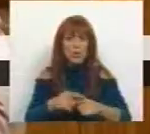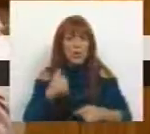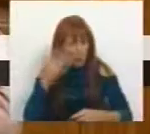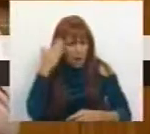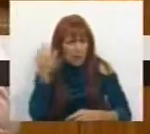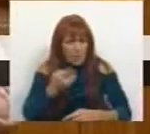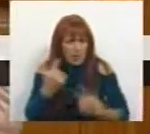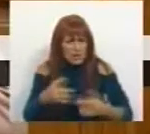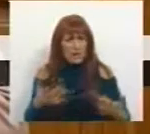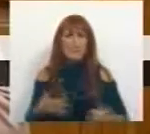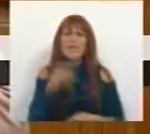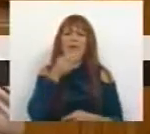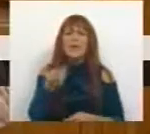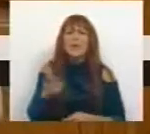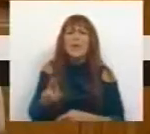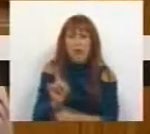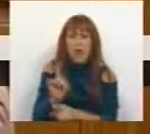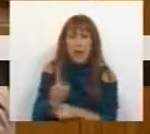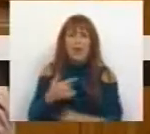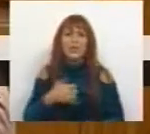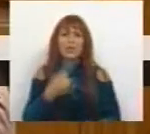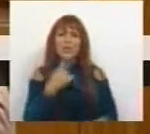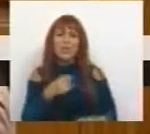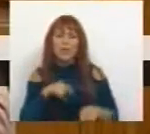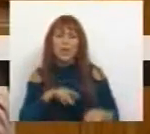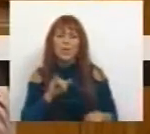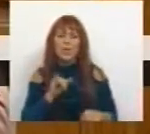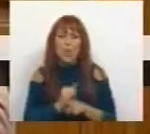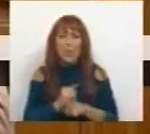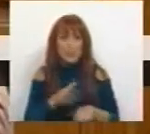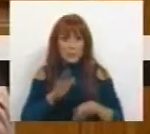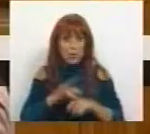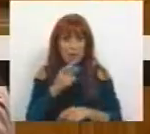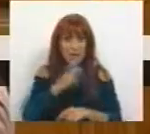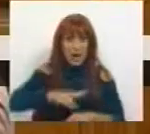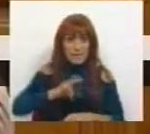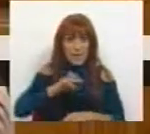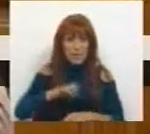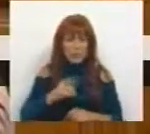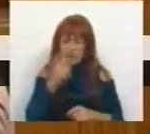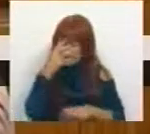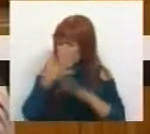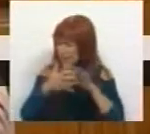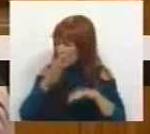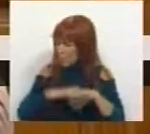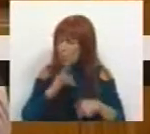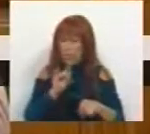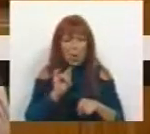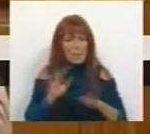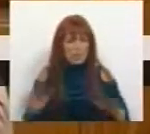obrigação que tem. E falando em resíduos, eu gostava de colocar aqui uma questão concreta sobre o amianto, porque já ando um bocadinho baralhada com os